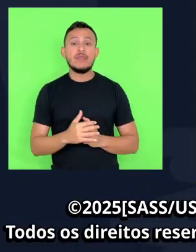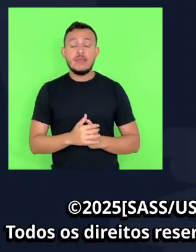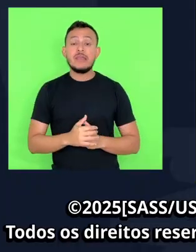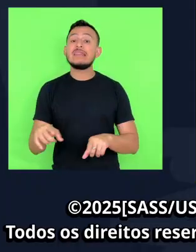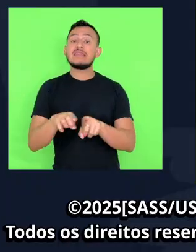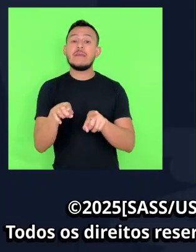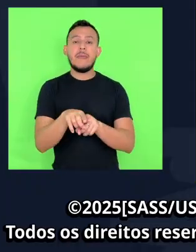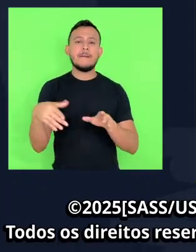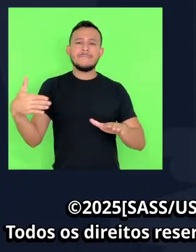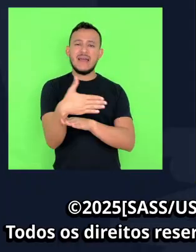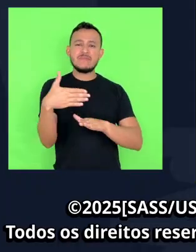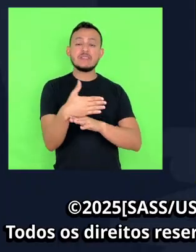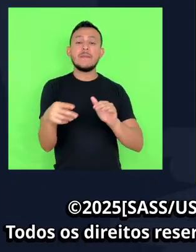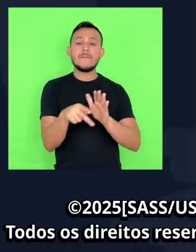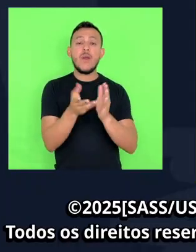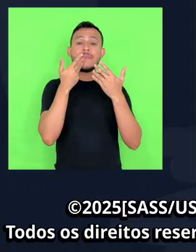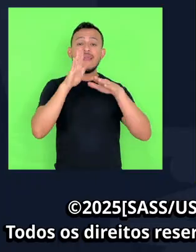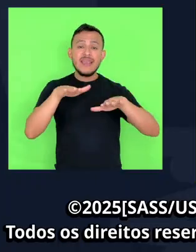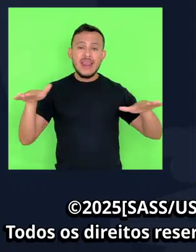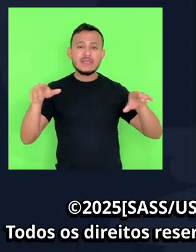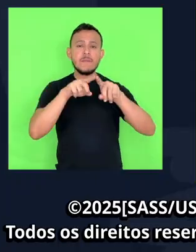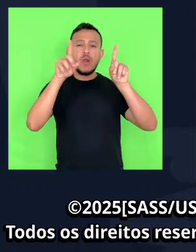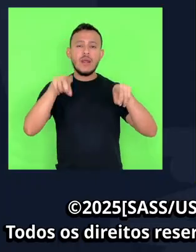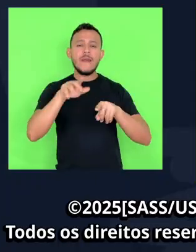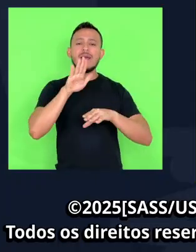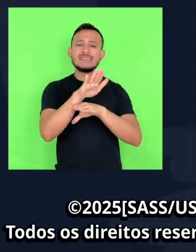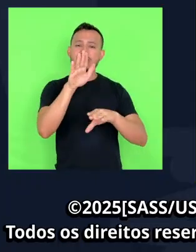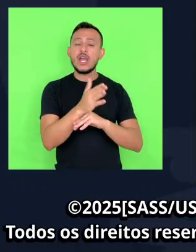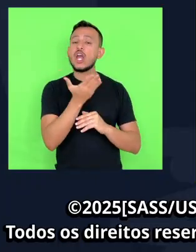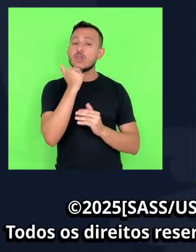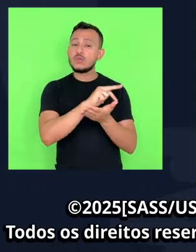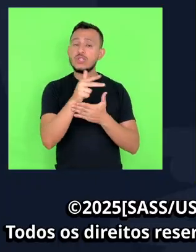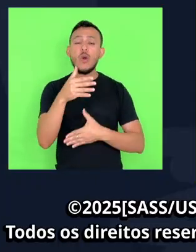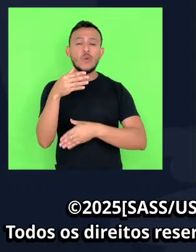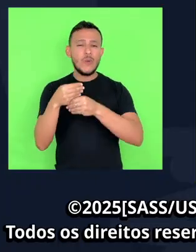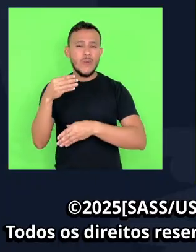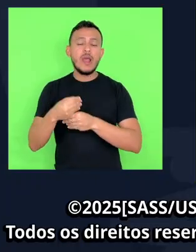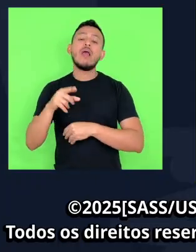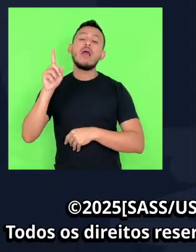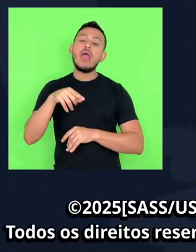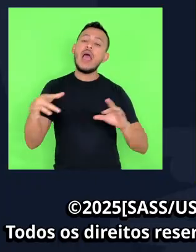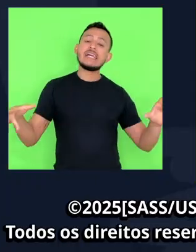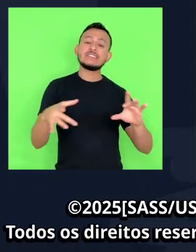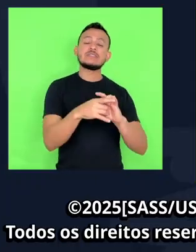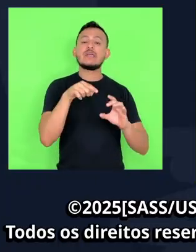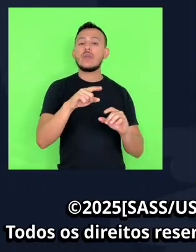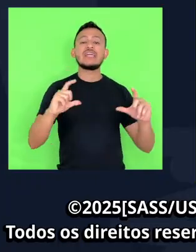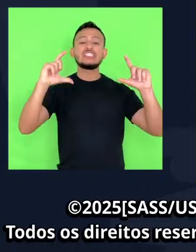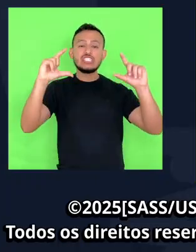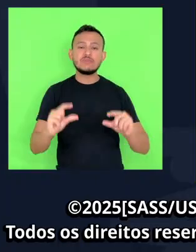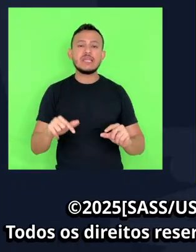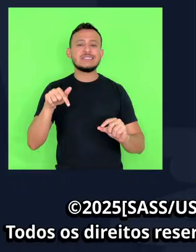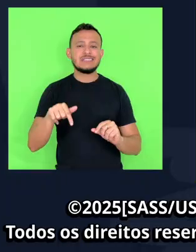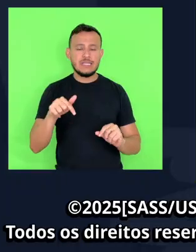disso, a participação das crianças em programas de assistência nutricional suplementar foi associada à